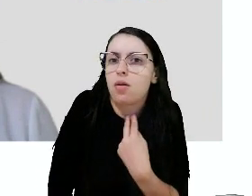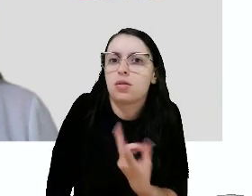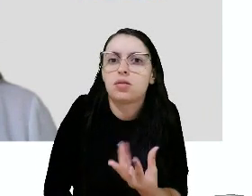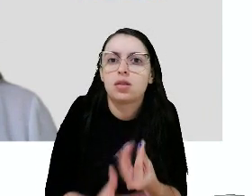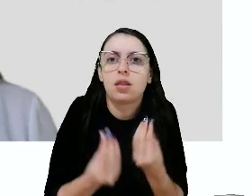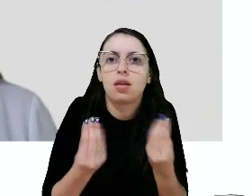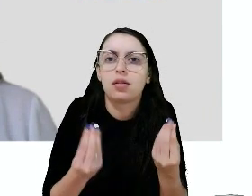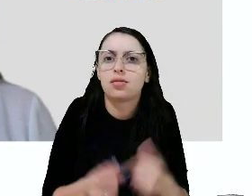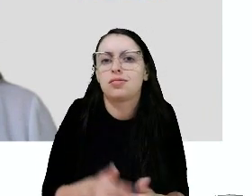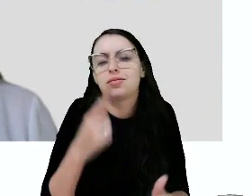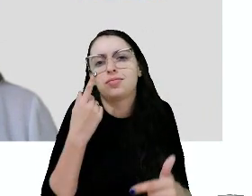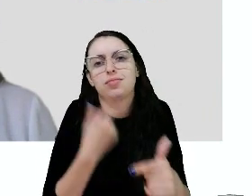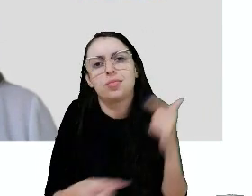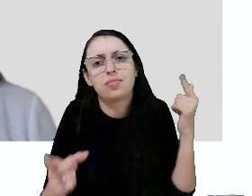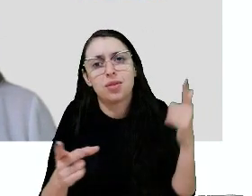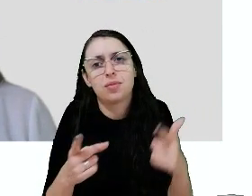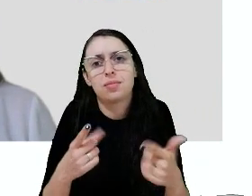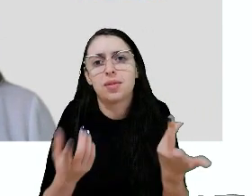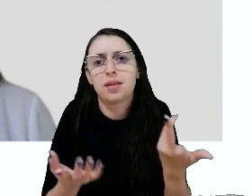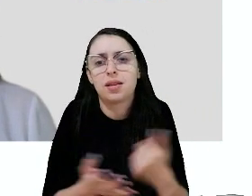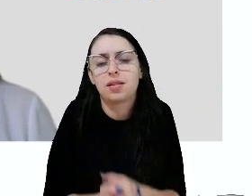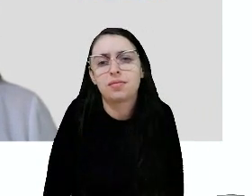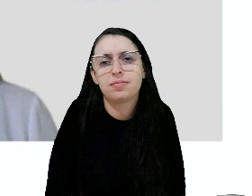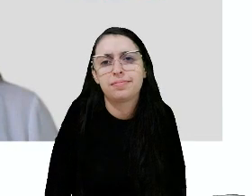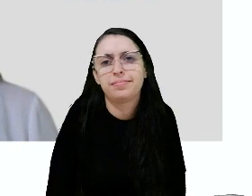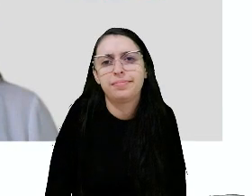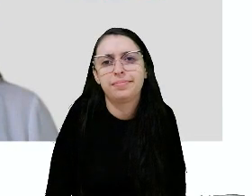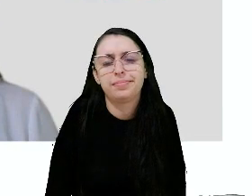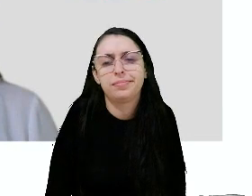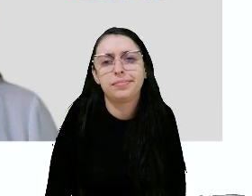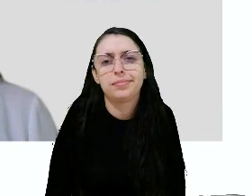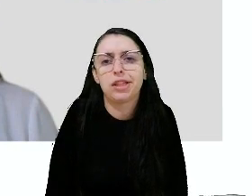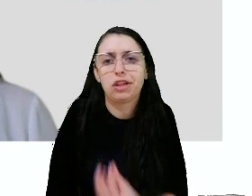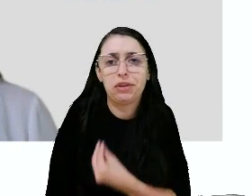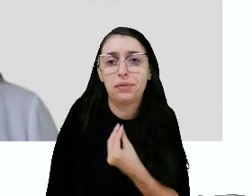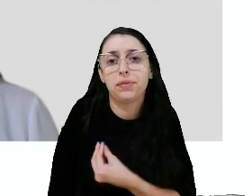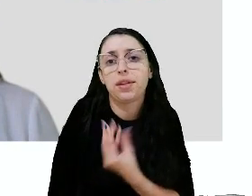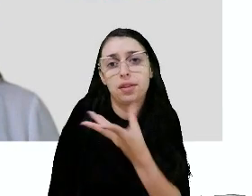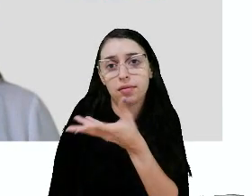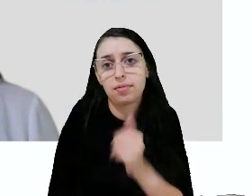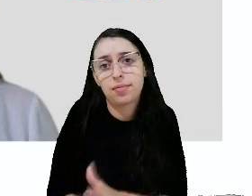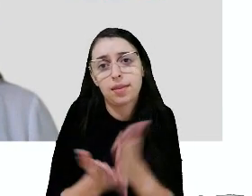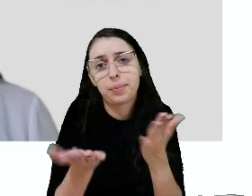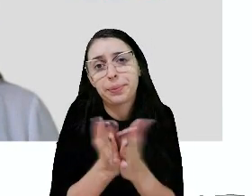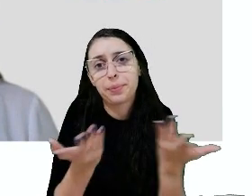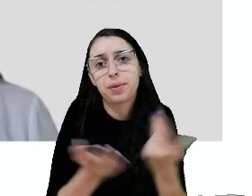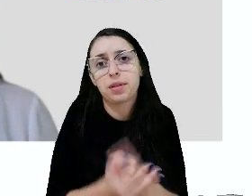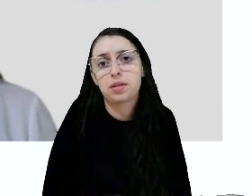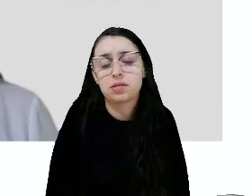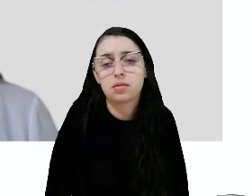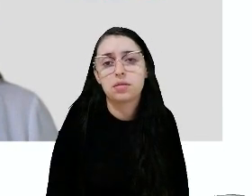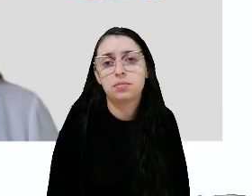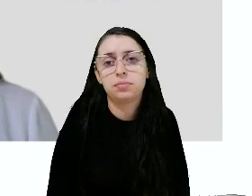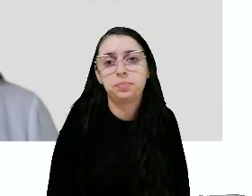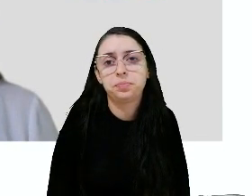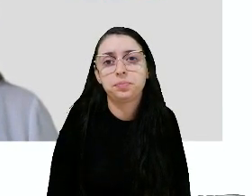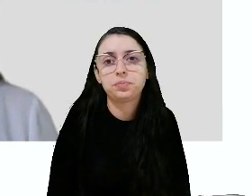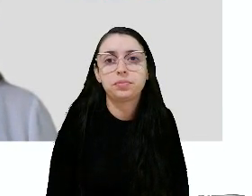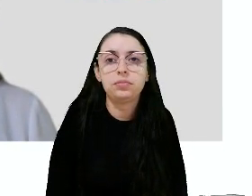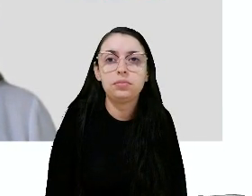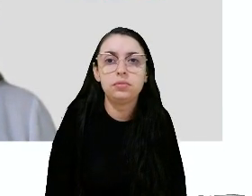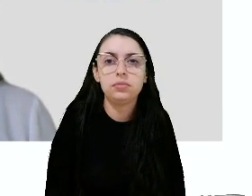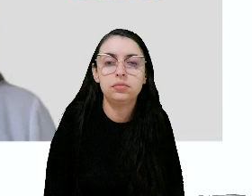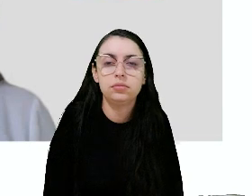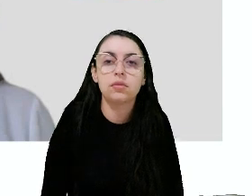possível tanta dificuldade, para não falar tanta desgraça junto, tanta vulnerabilidade, não é?